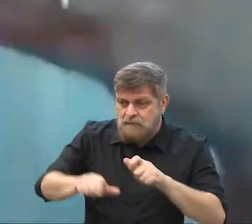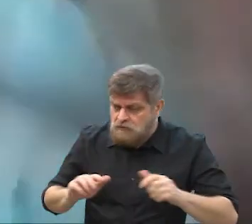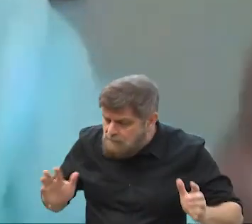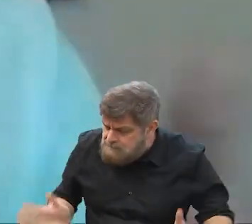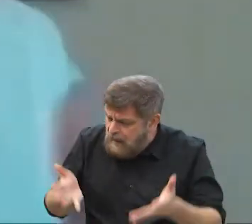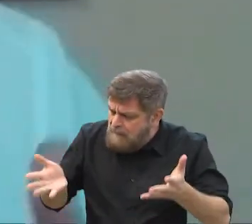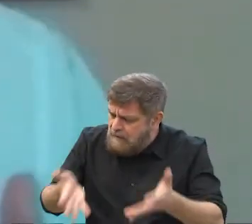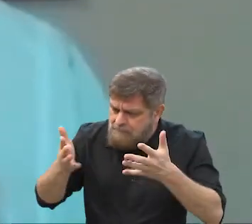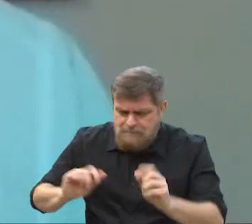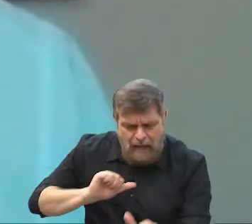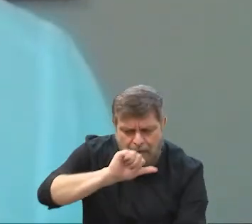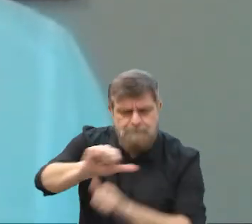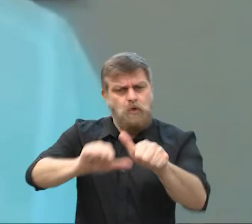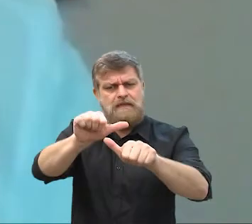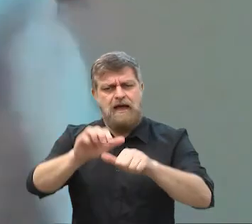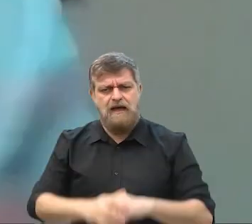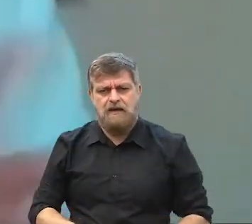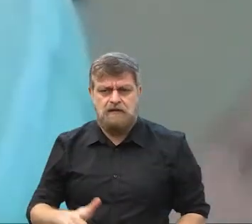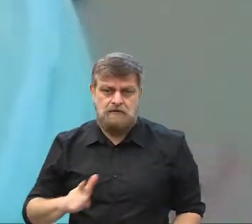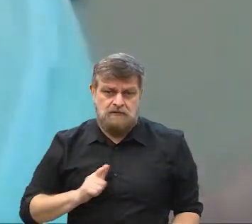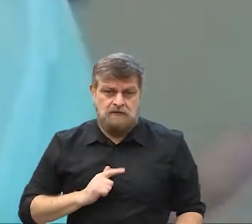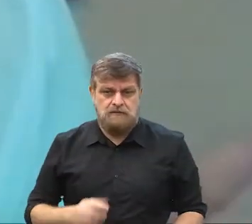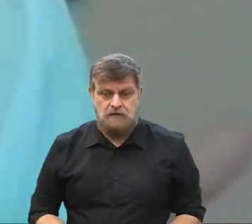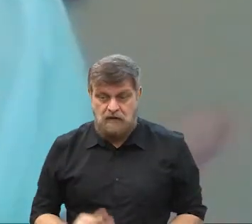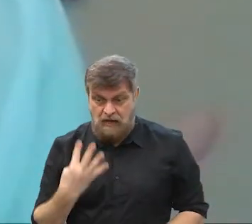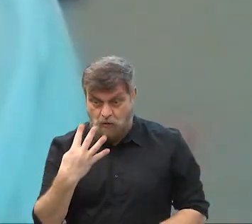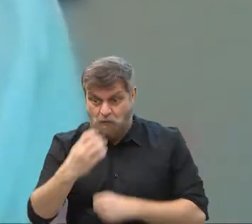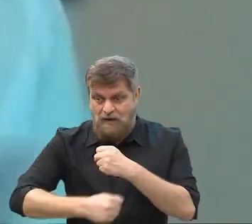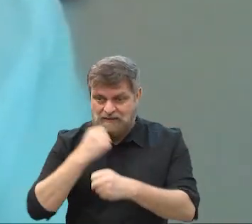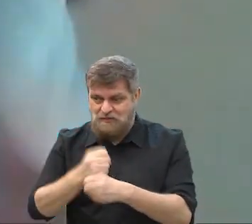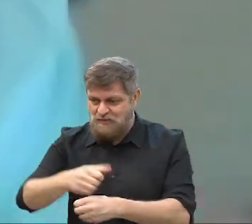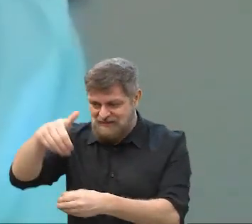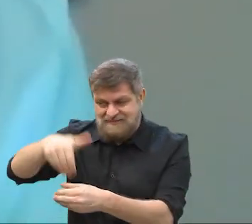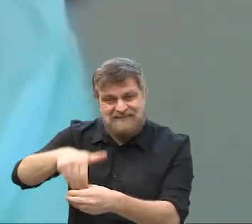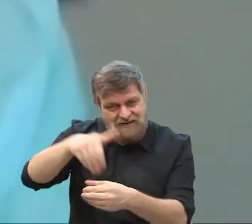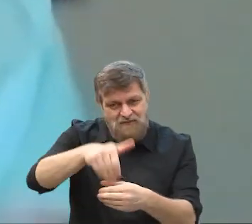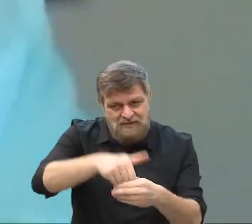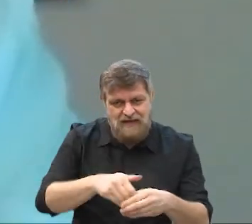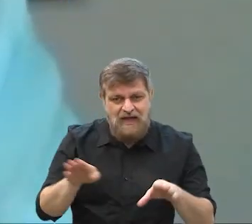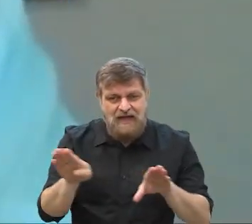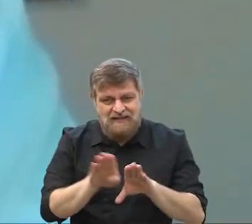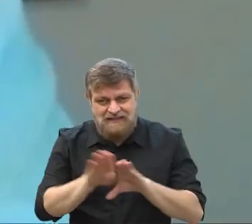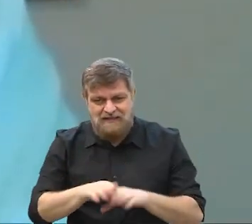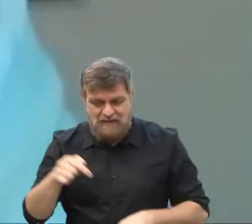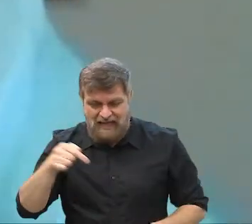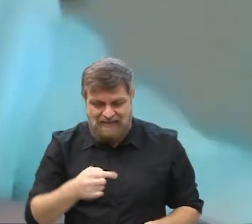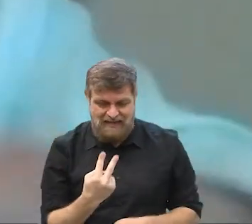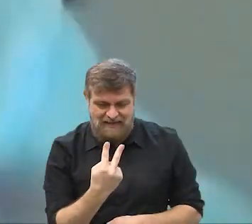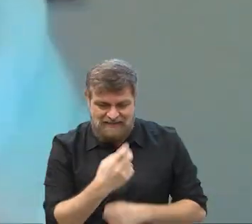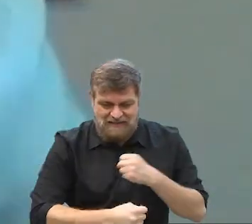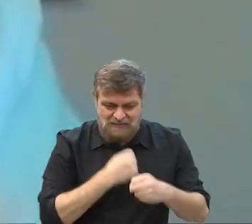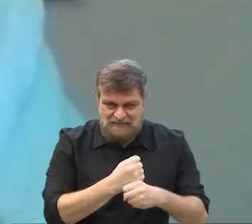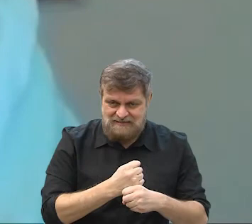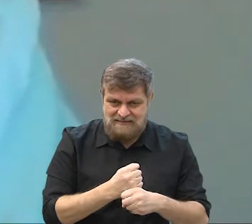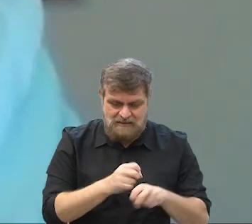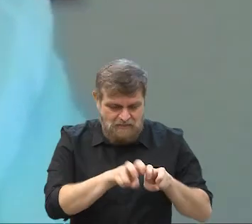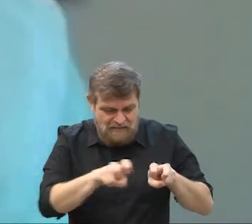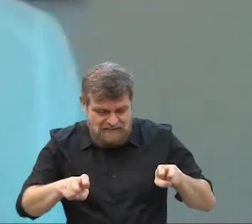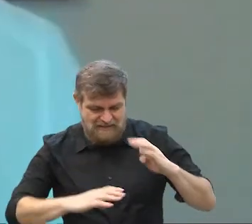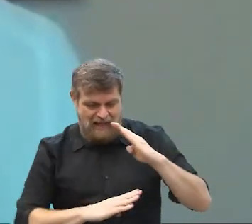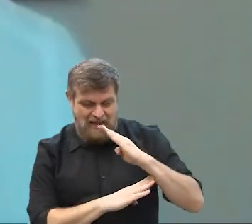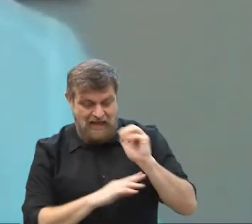você mudar, pelo menos a cada 4 anos, ou mesmo internamente a cada 2 anos, a gente consegue